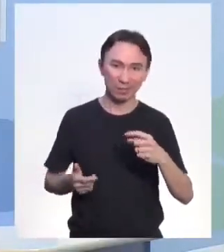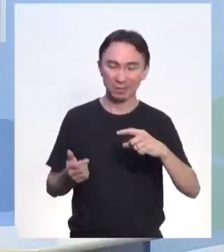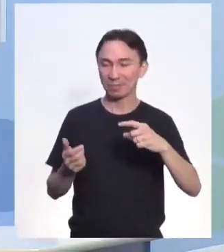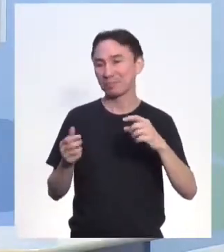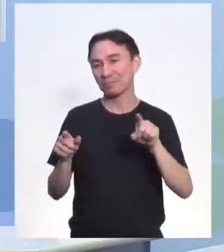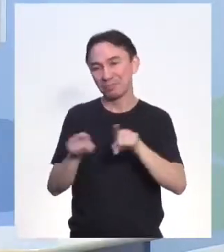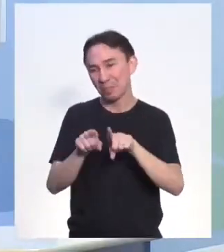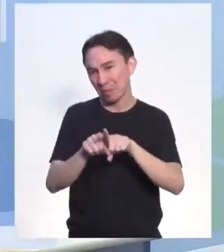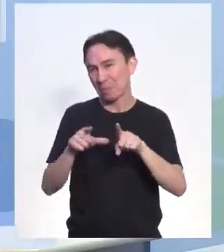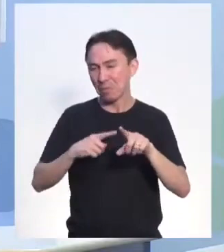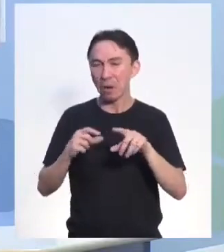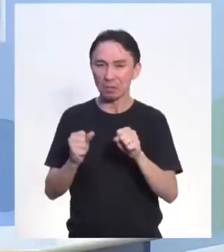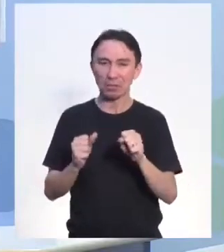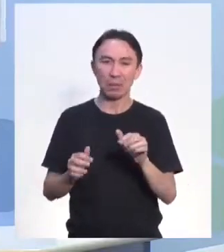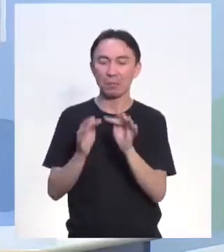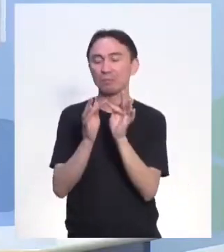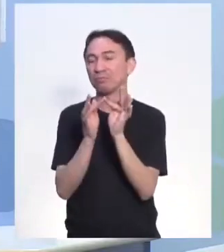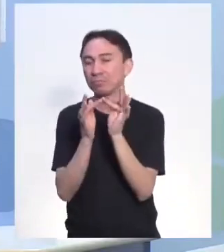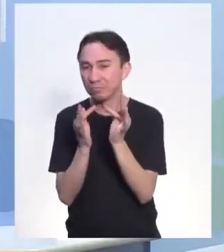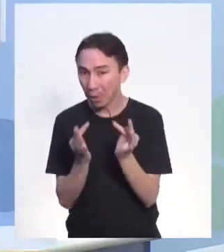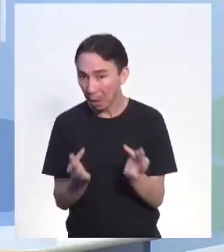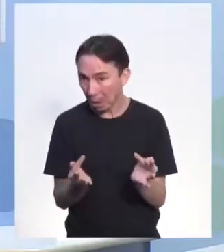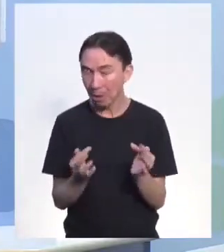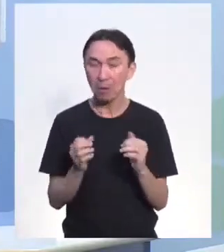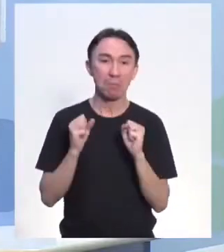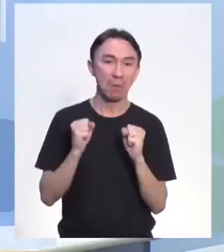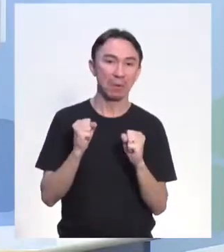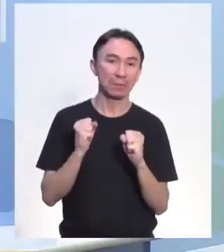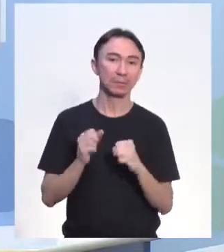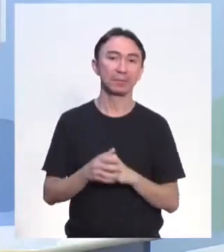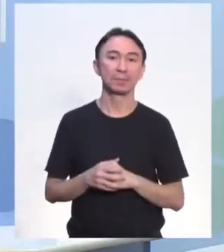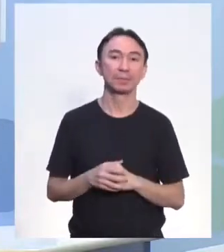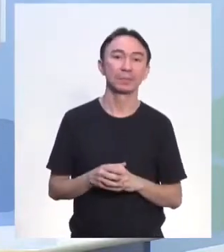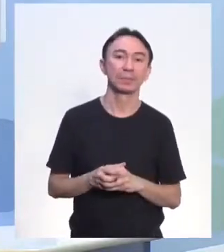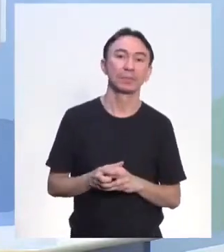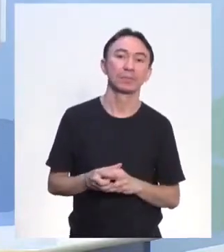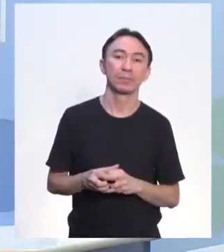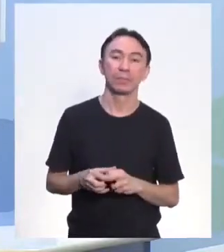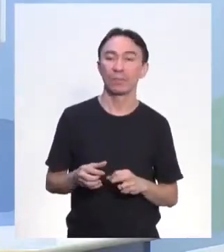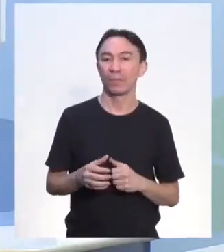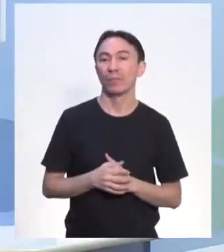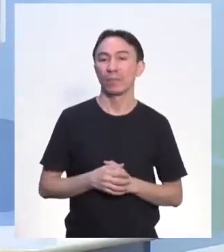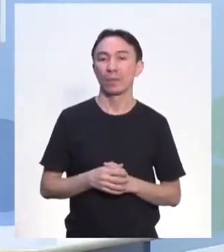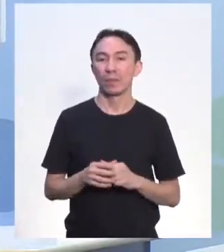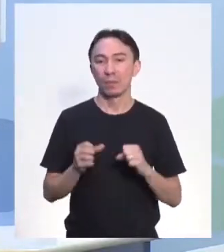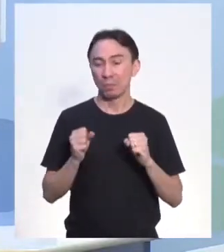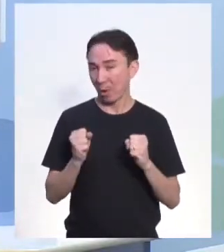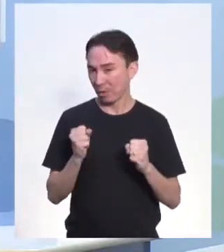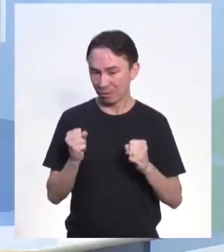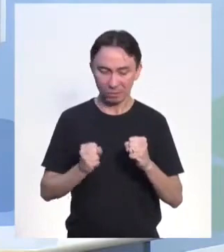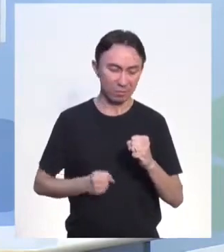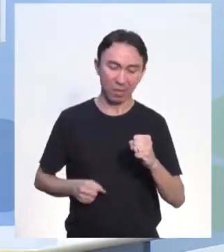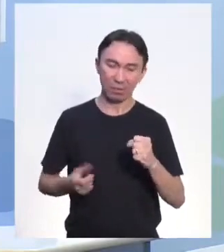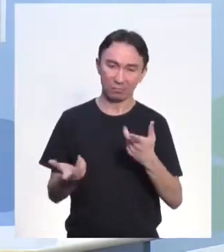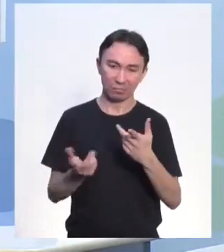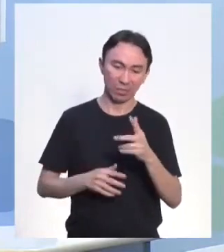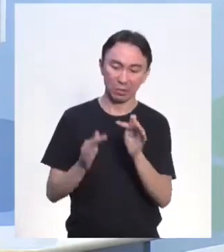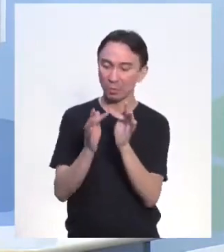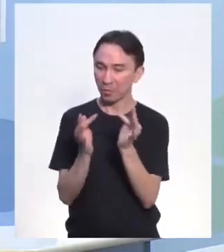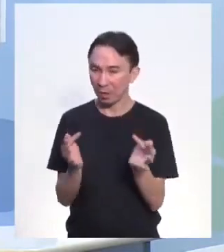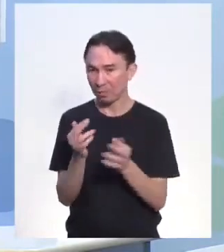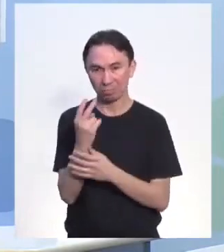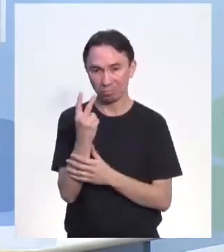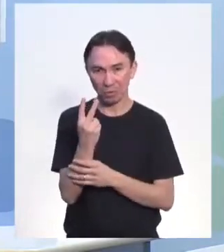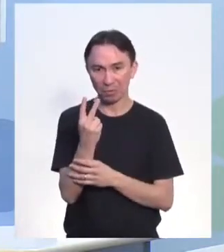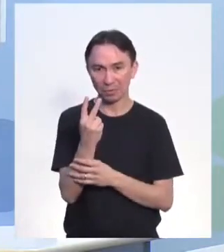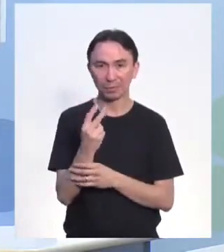pode simplificar essa fração se eu quiser. Então, eu venho aqui em cima e embaixo, como era a tabuada do 2, posso simplificar por 2, e isso aqui